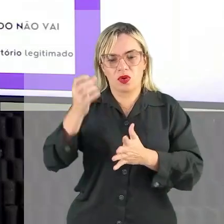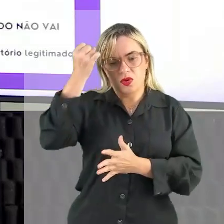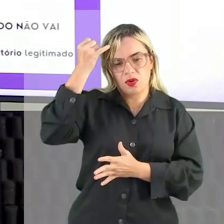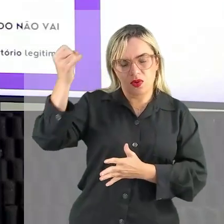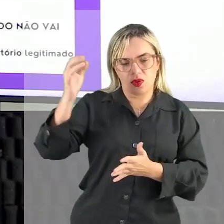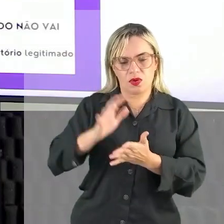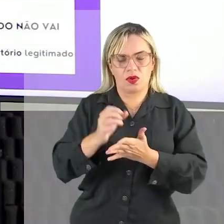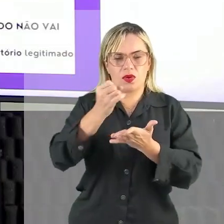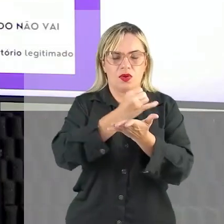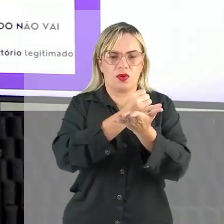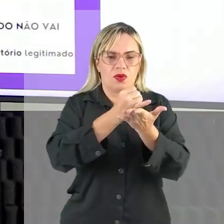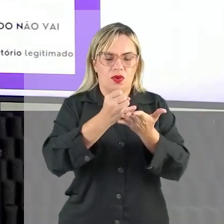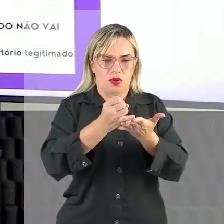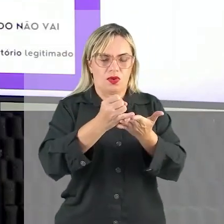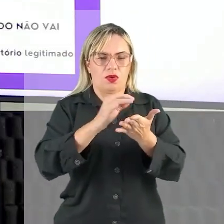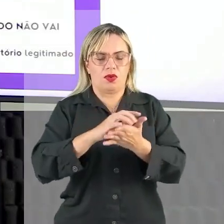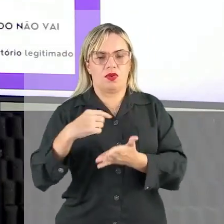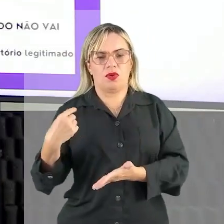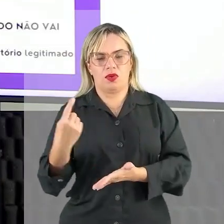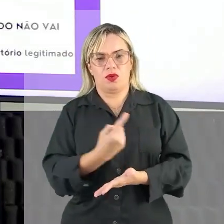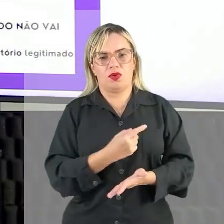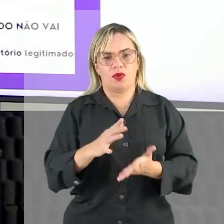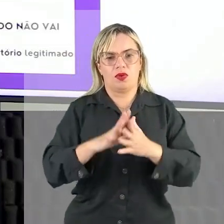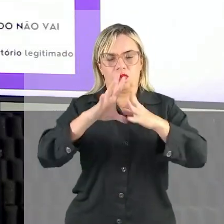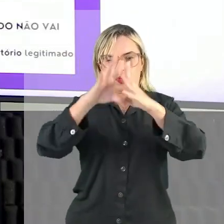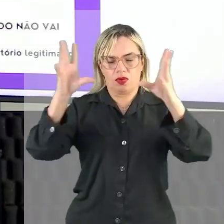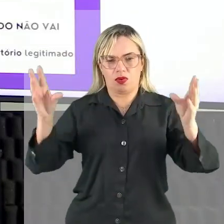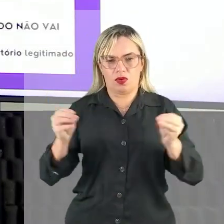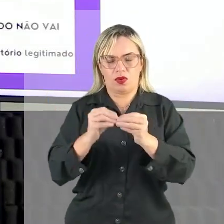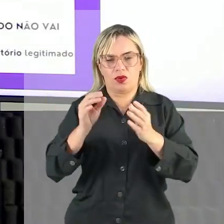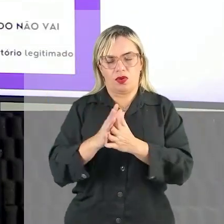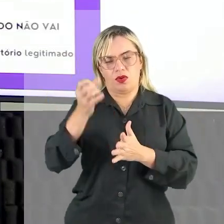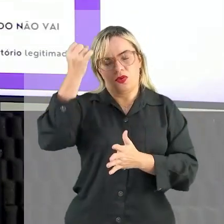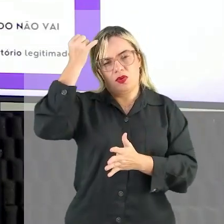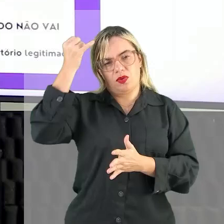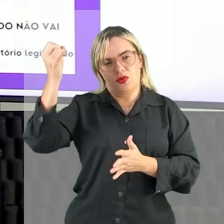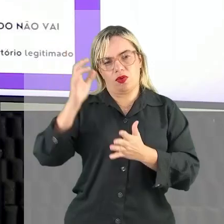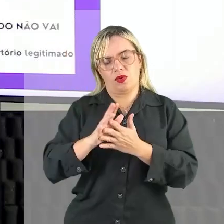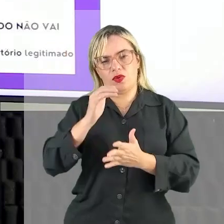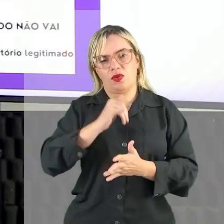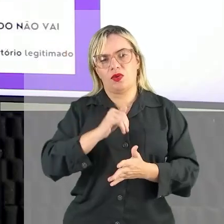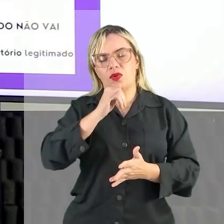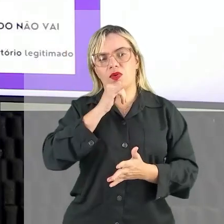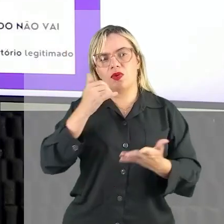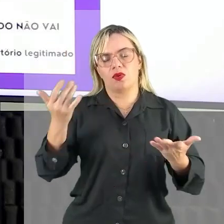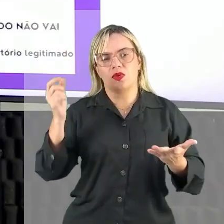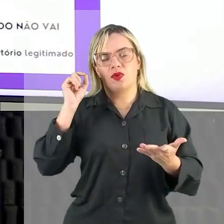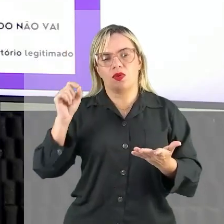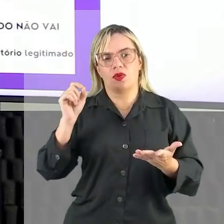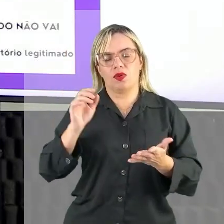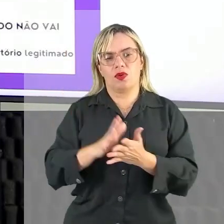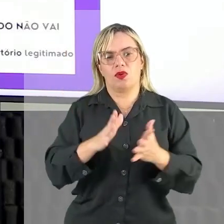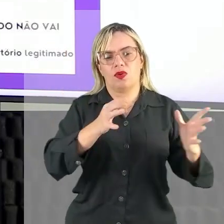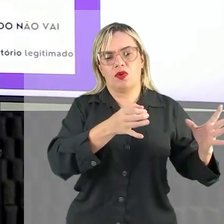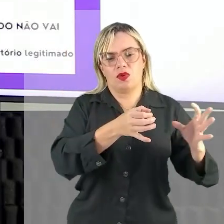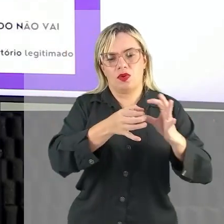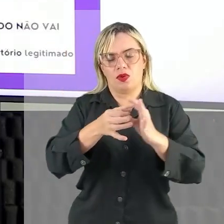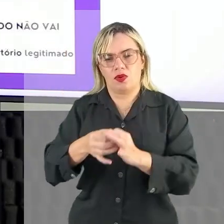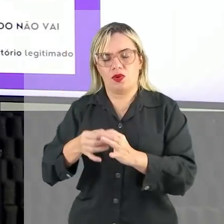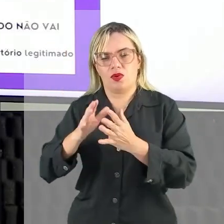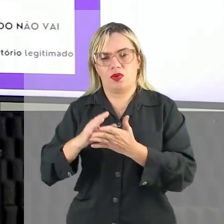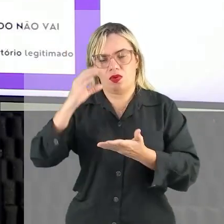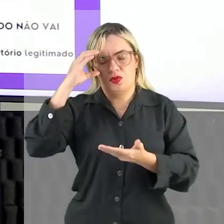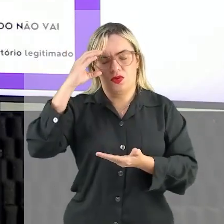na introdução nós nós vamos concluir uma ideia né Por exemplo lá no no fim da da contextualização pra